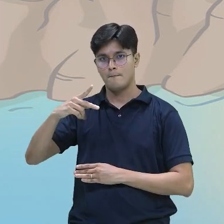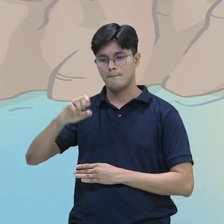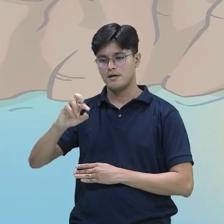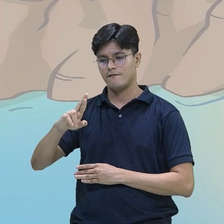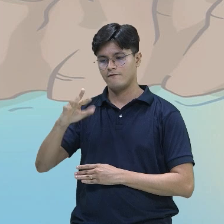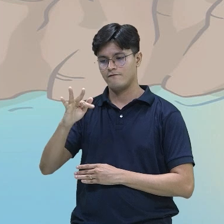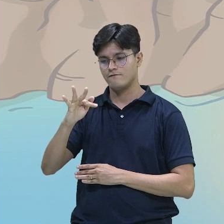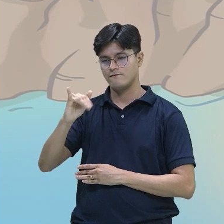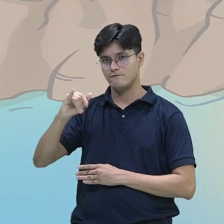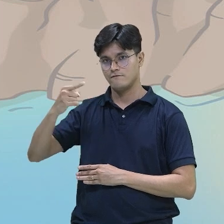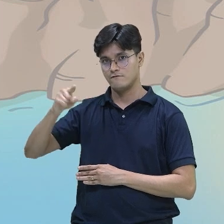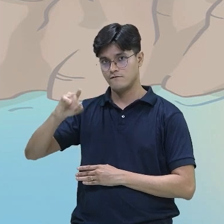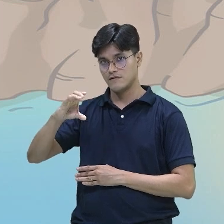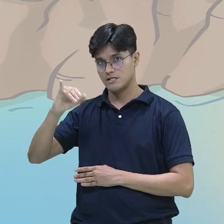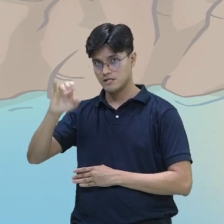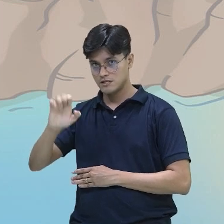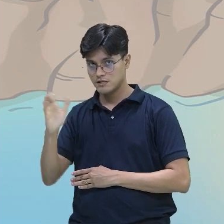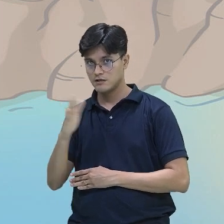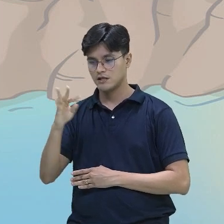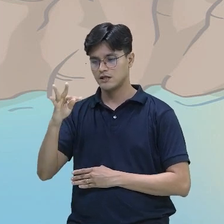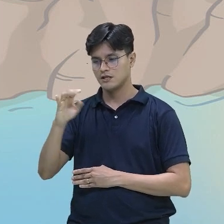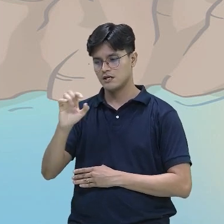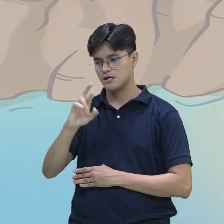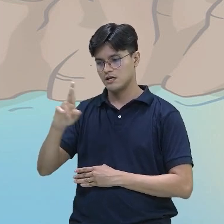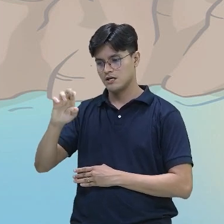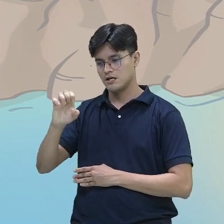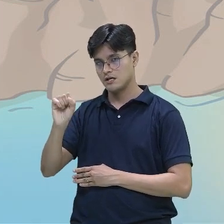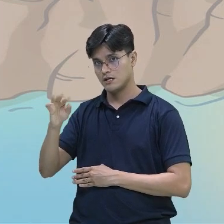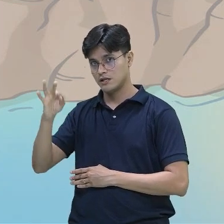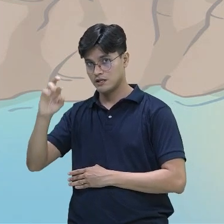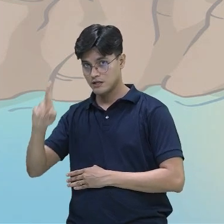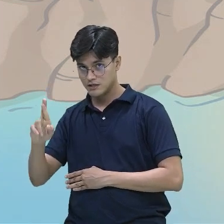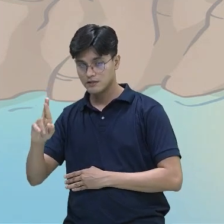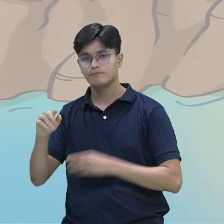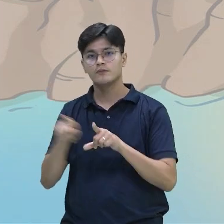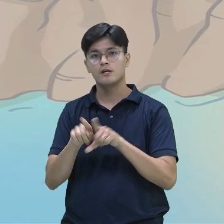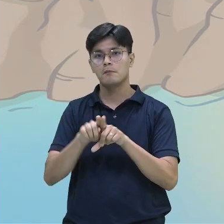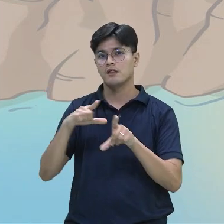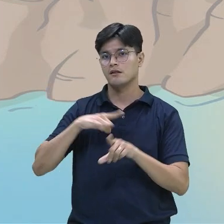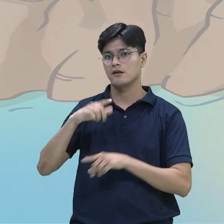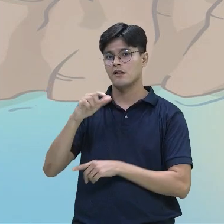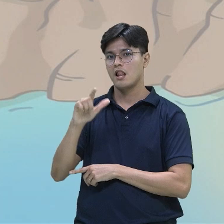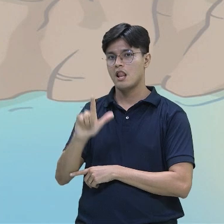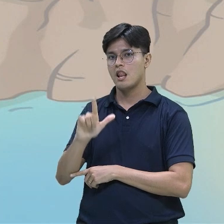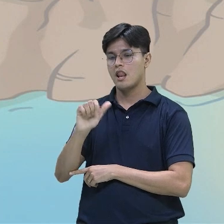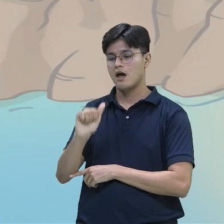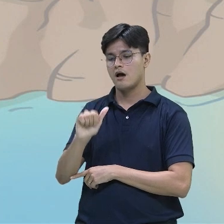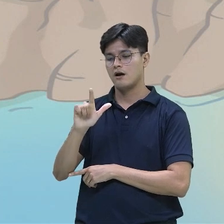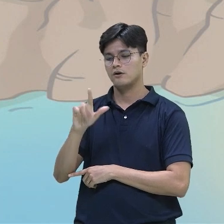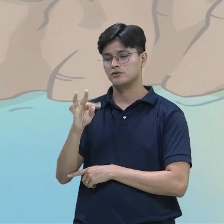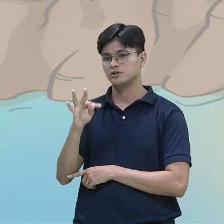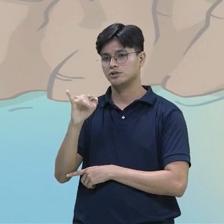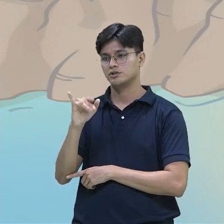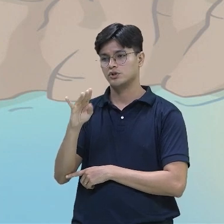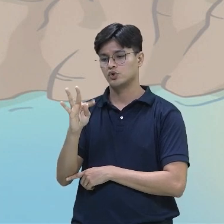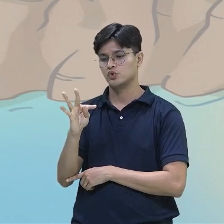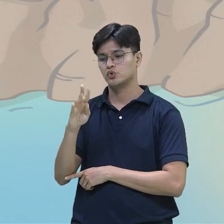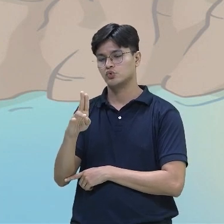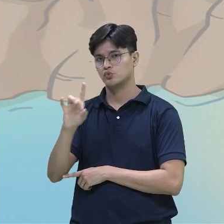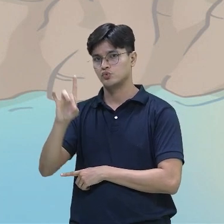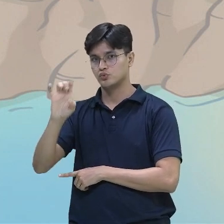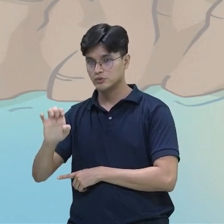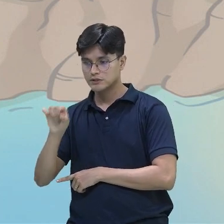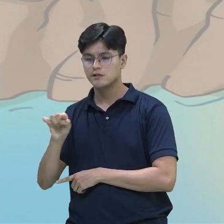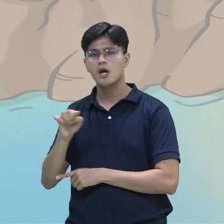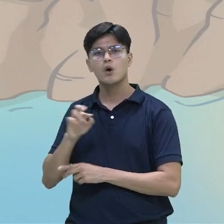a quem, gente, ao nível do mar. E lembrando que o nível médio do mar, ele está aqui numa